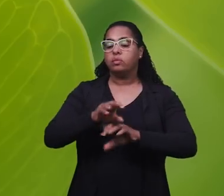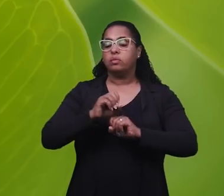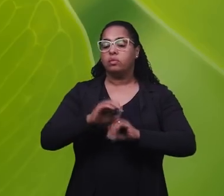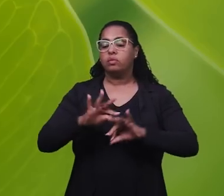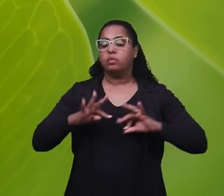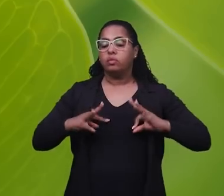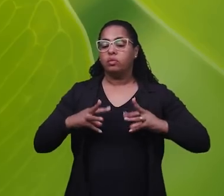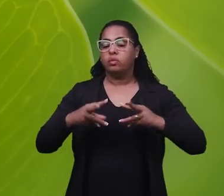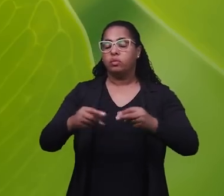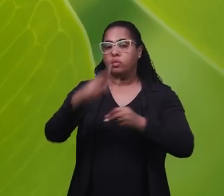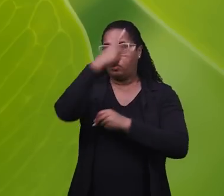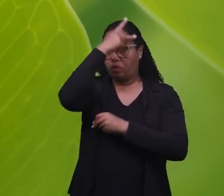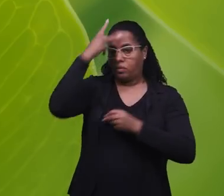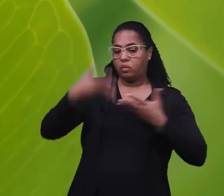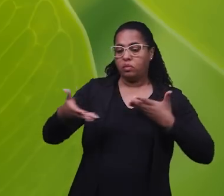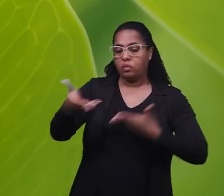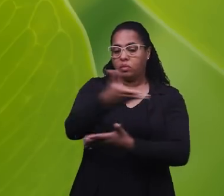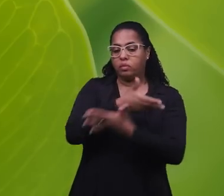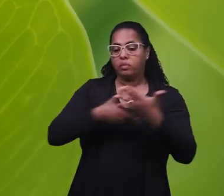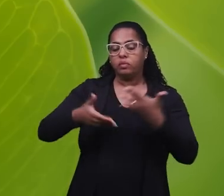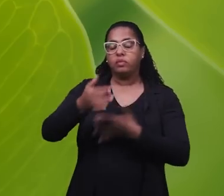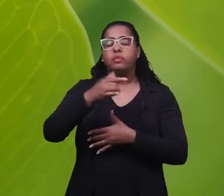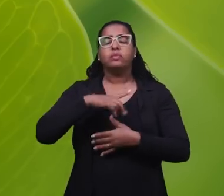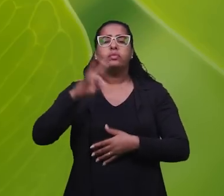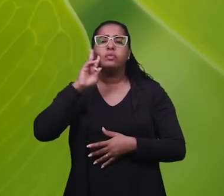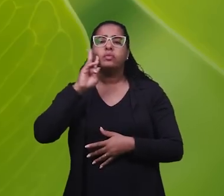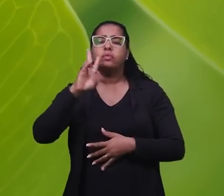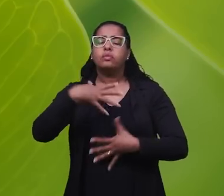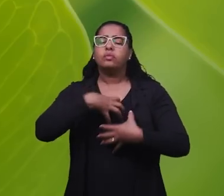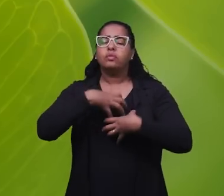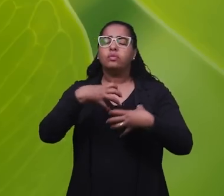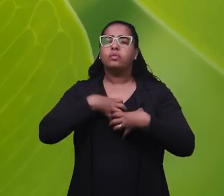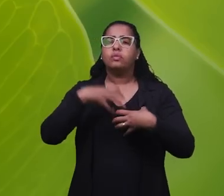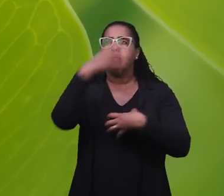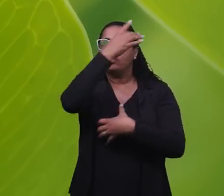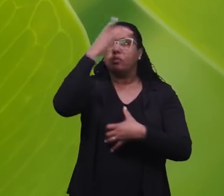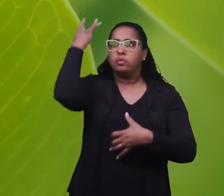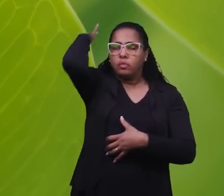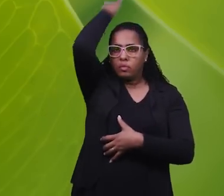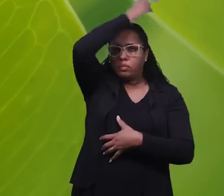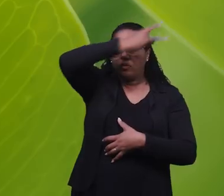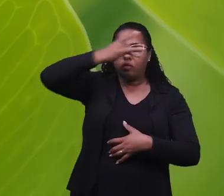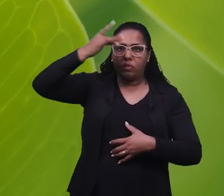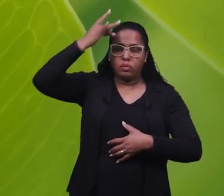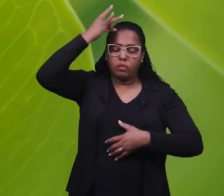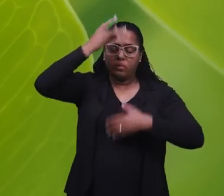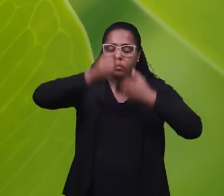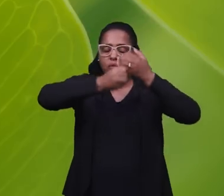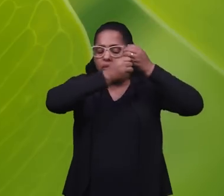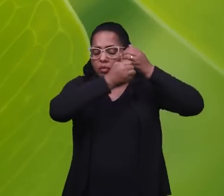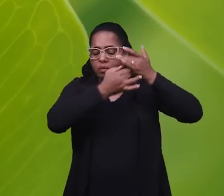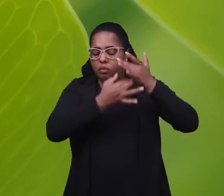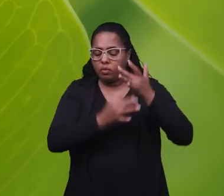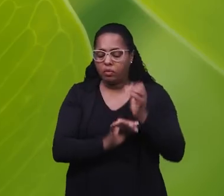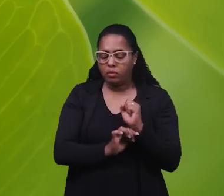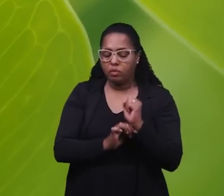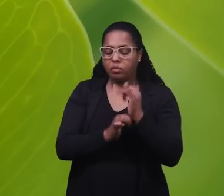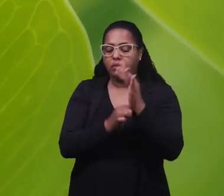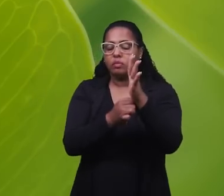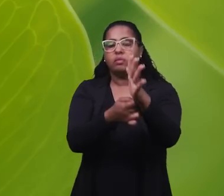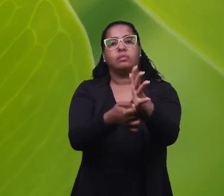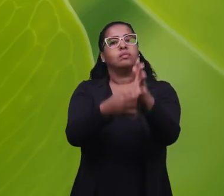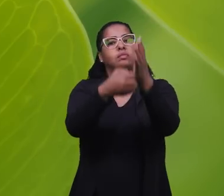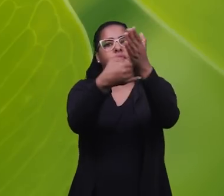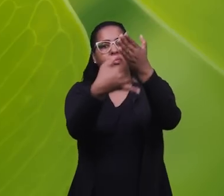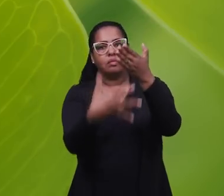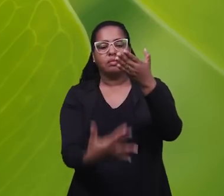para todos aqueles que participam, onde temos visto o Espírito Santo de Deus descortinar os mistérios